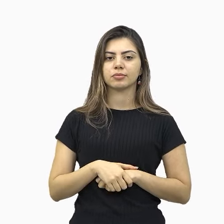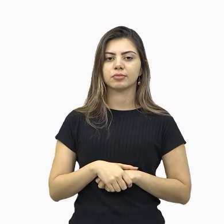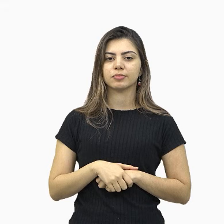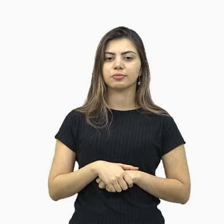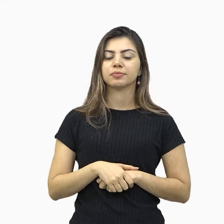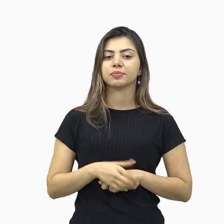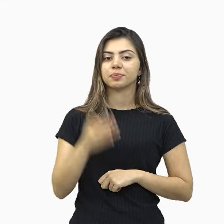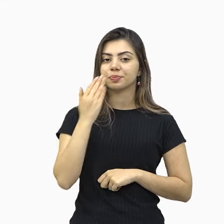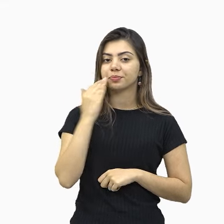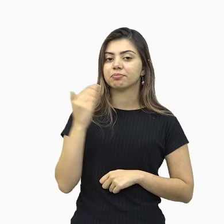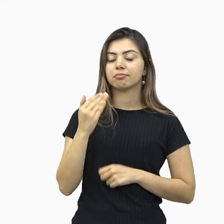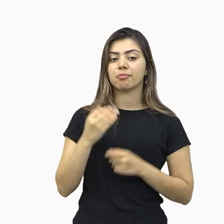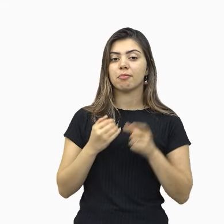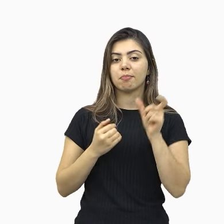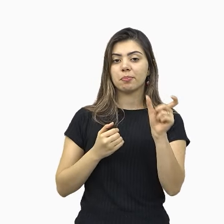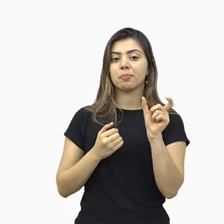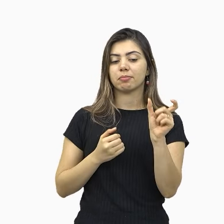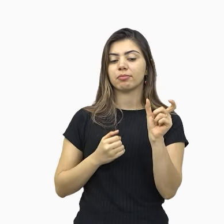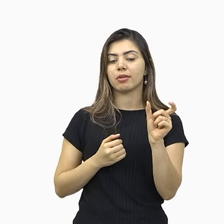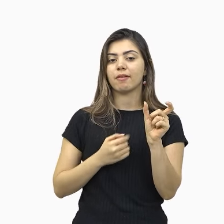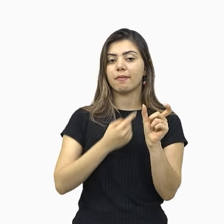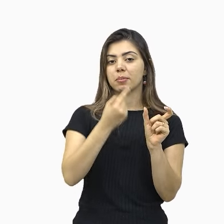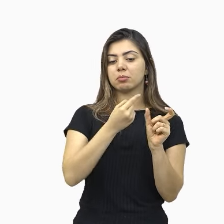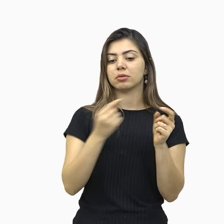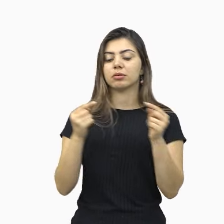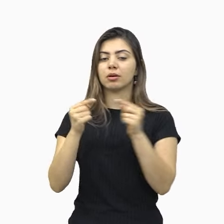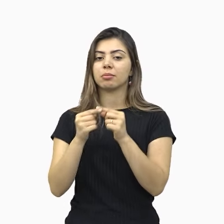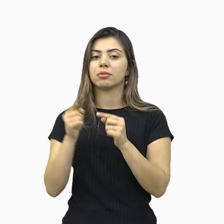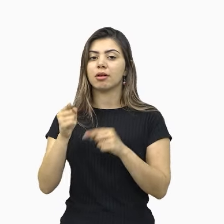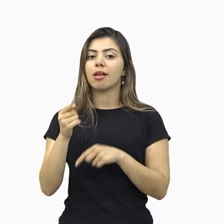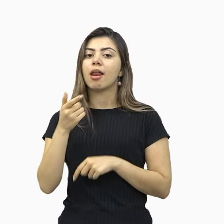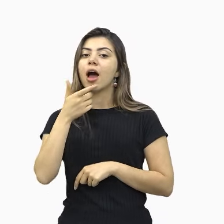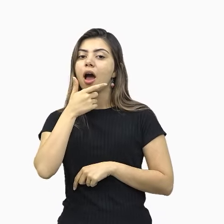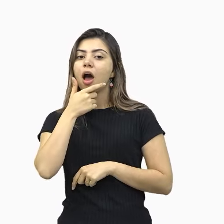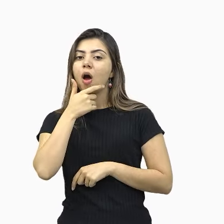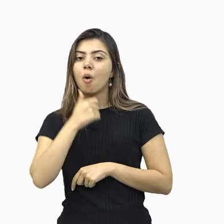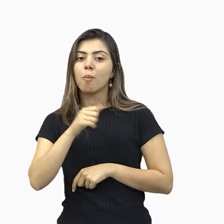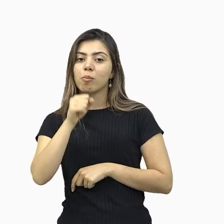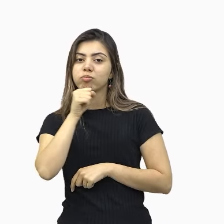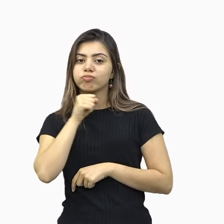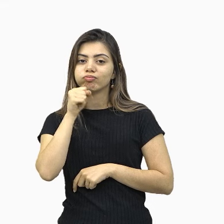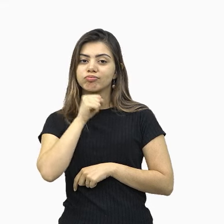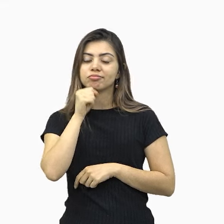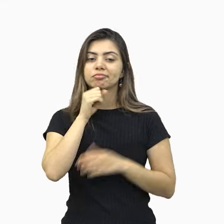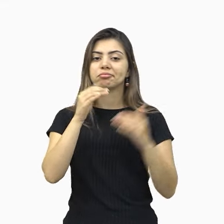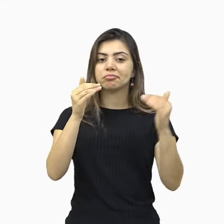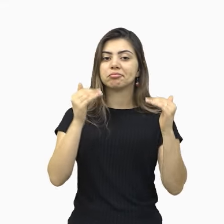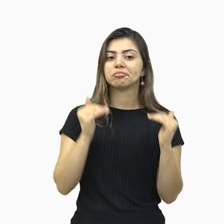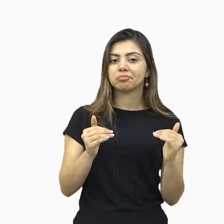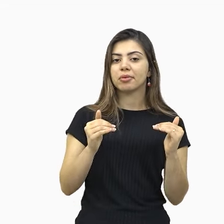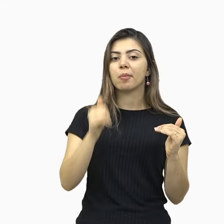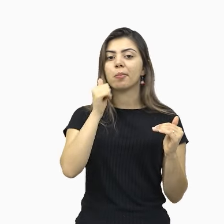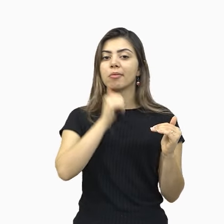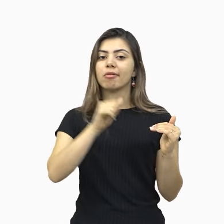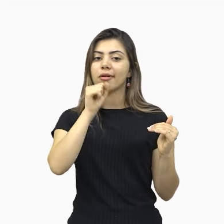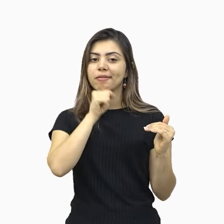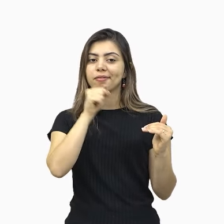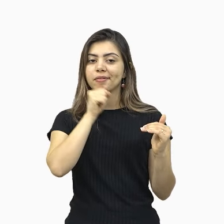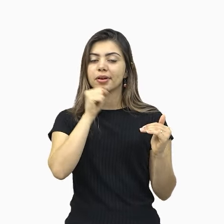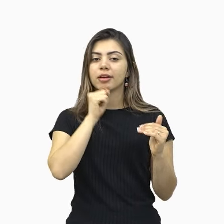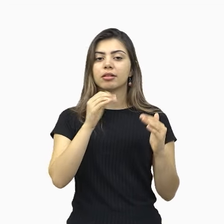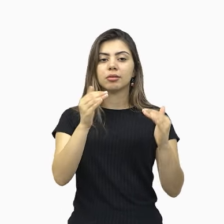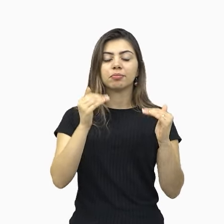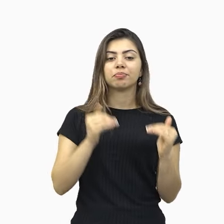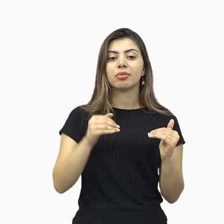Temos aí grandfather, que é avô, grandmother, avó, grandson, que